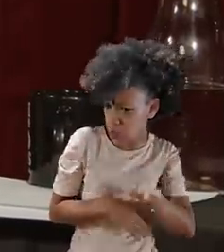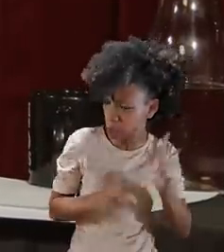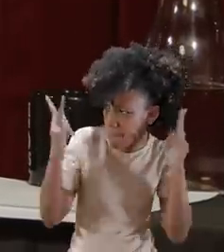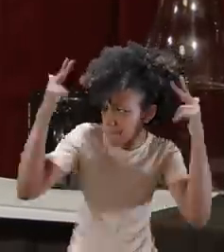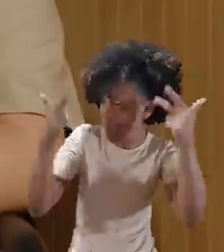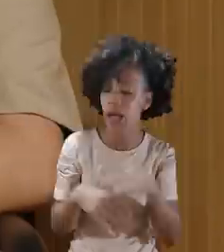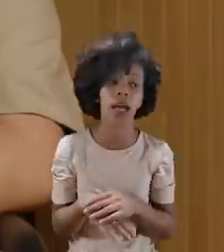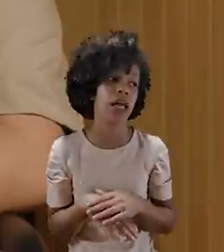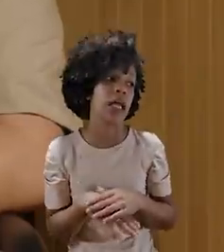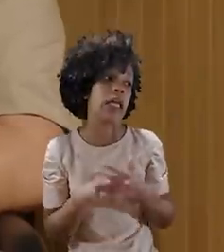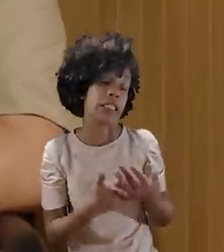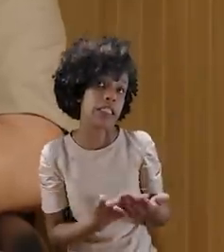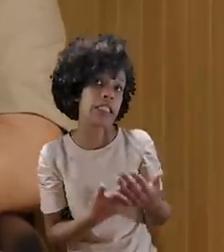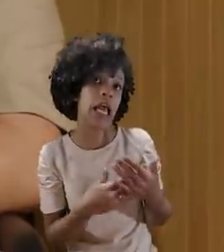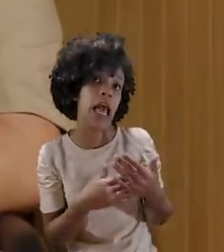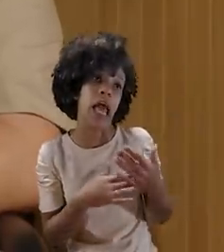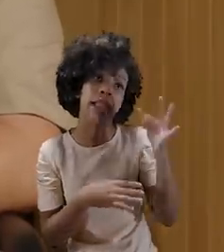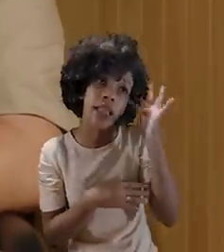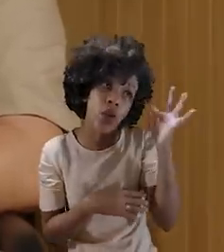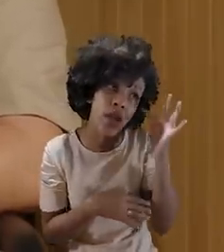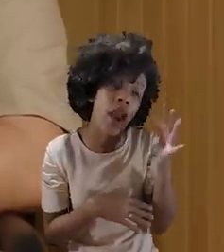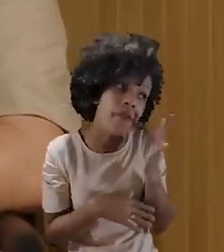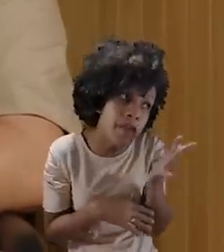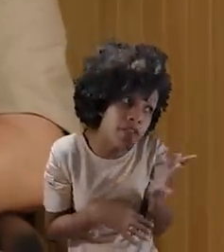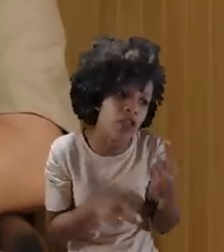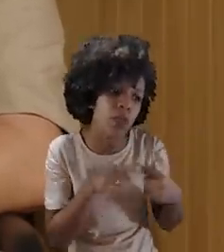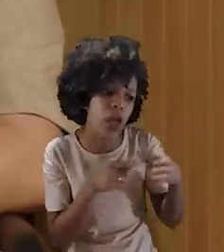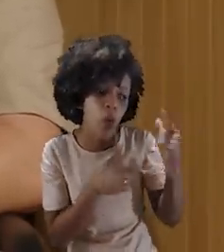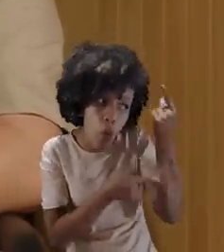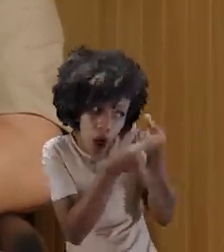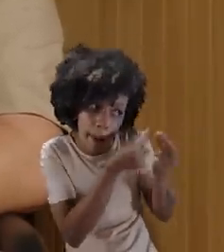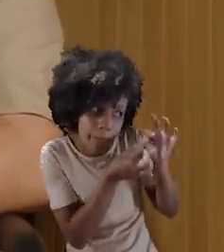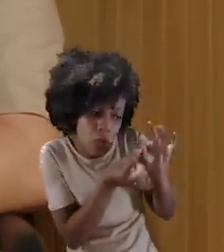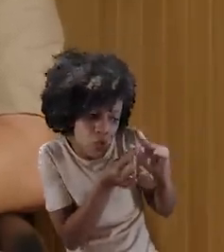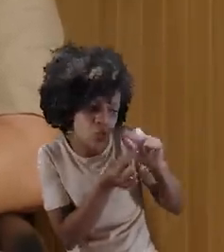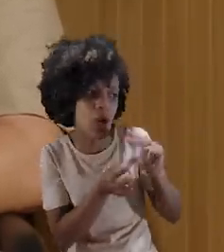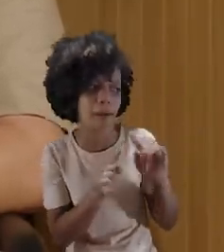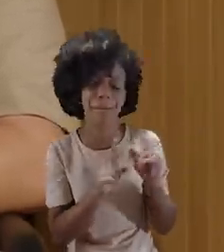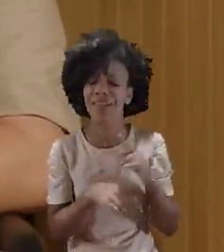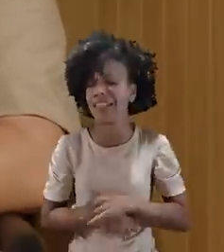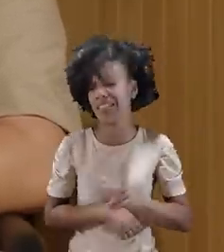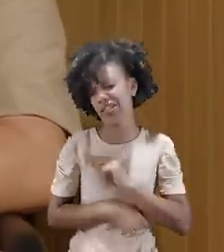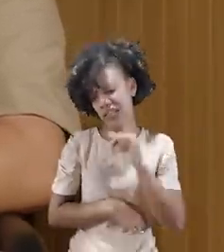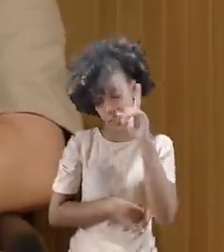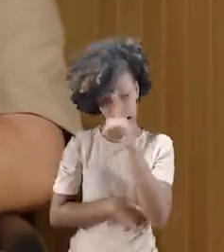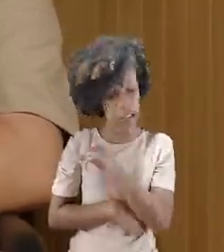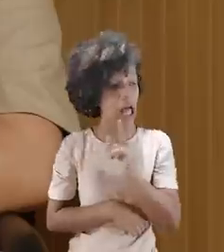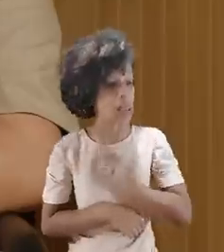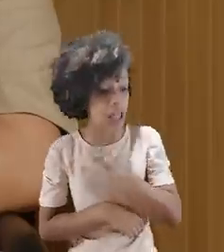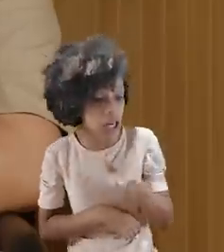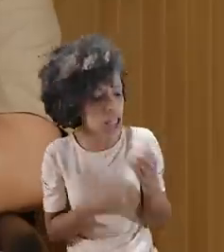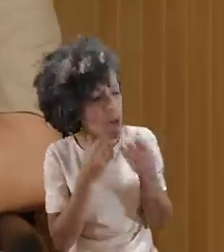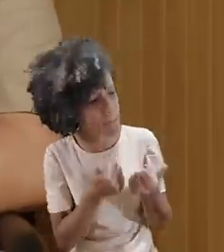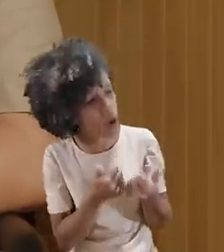cabelo de criança a interna era para ser Minha sócia com a cabeça melhor né mas o tamanho é os que dão é um dos que dão mais trabalho